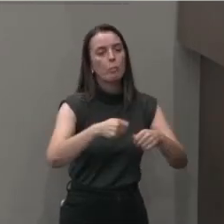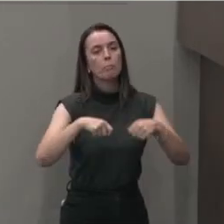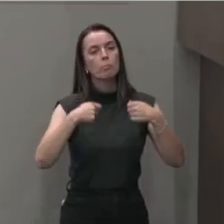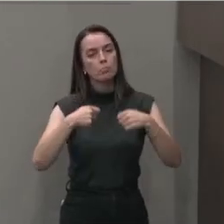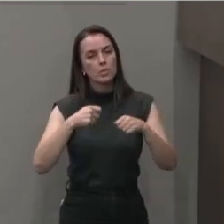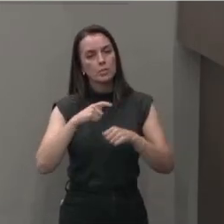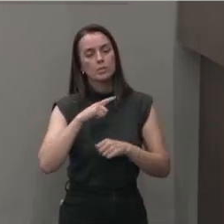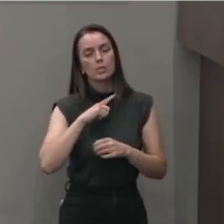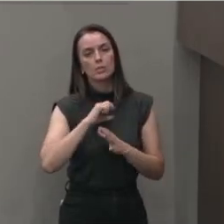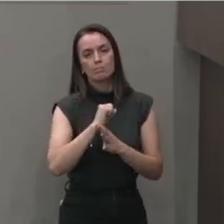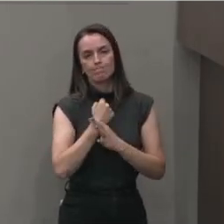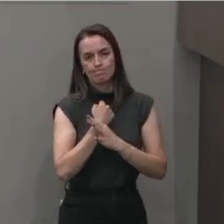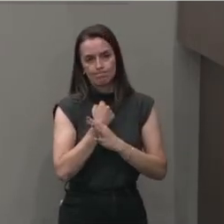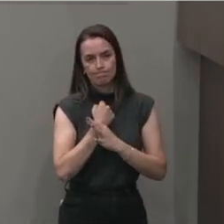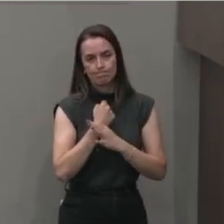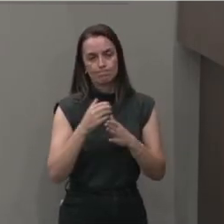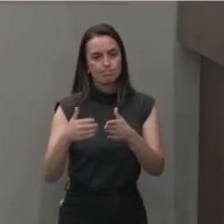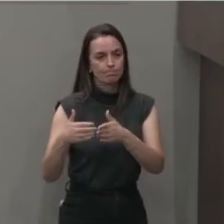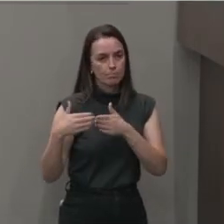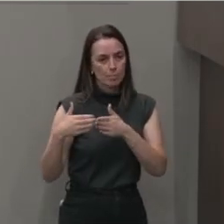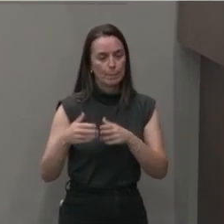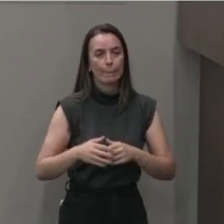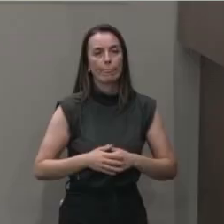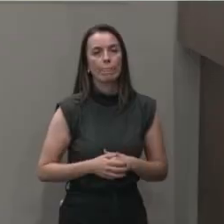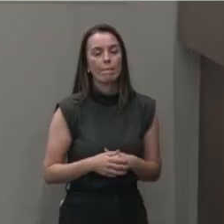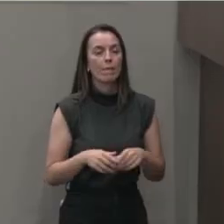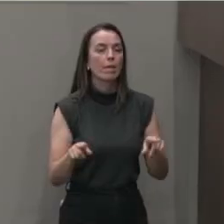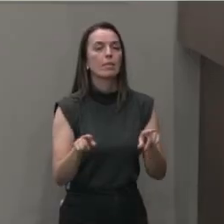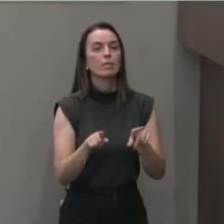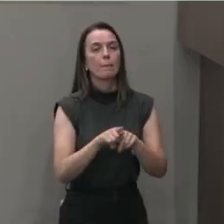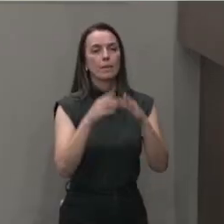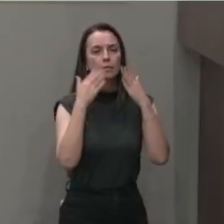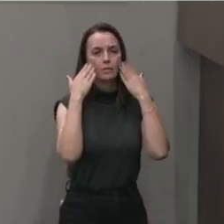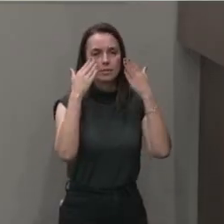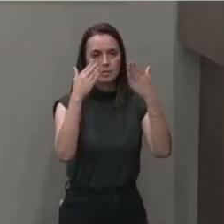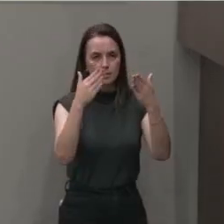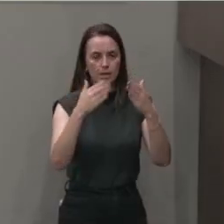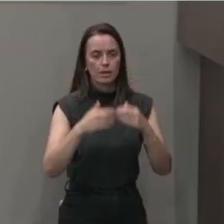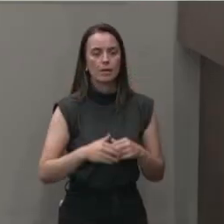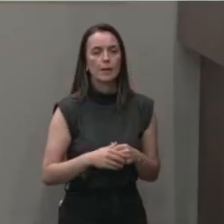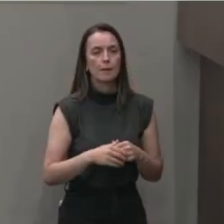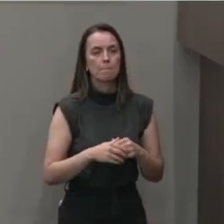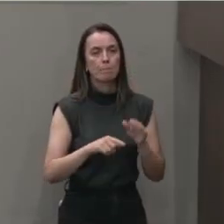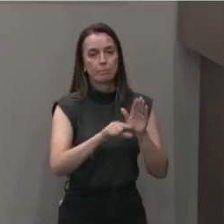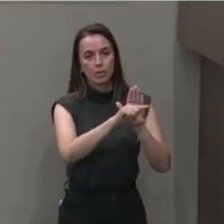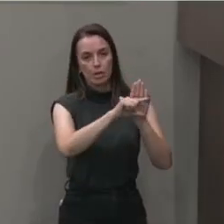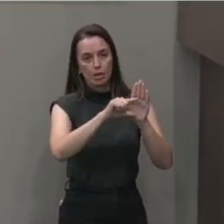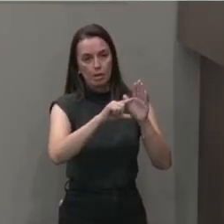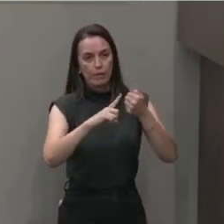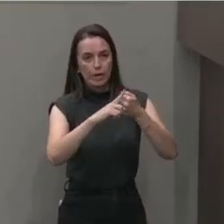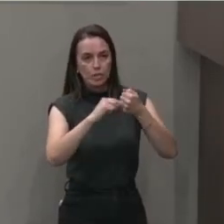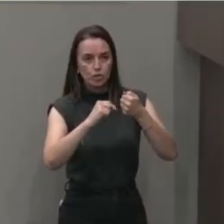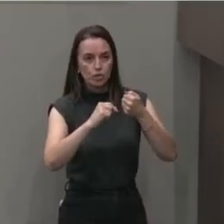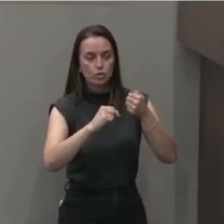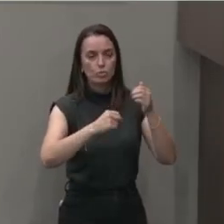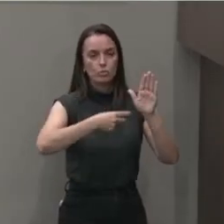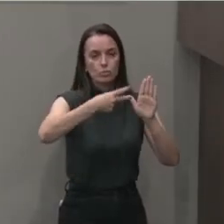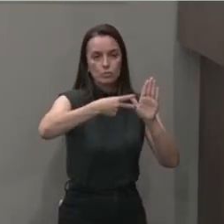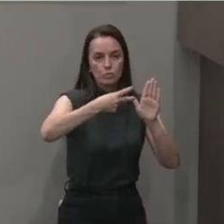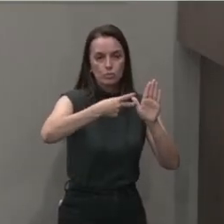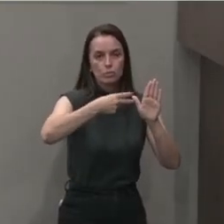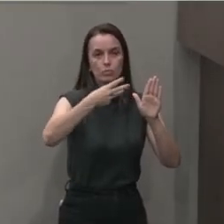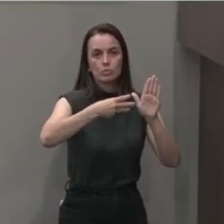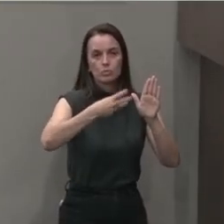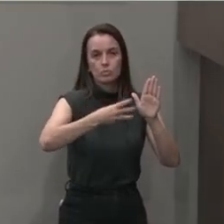terem a sua proteção. Eu só destaco a importância do artigo 2º, 3º e o 4º, vereador